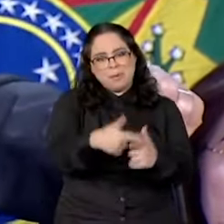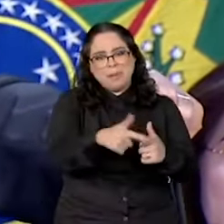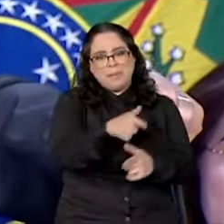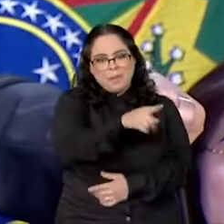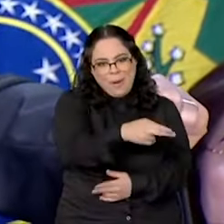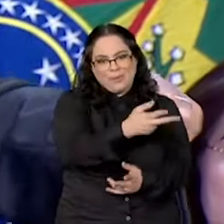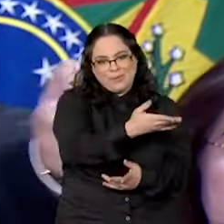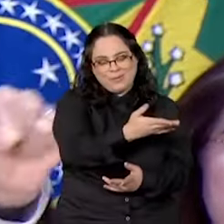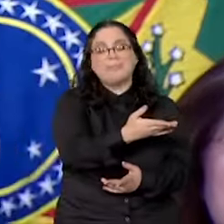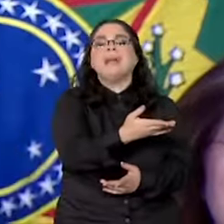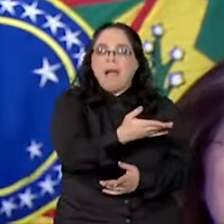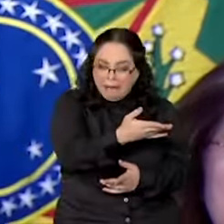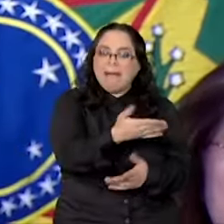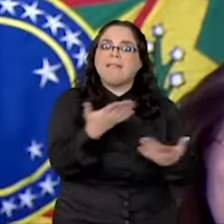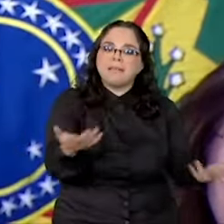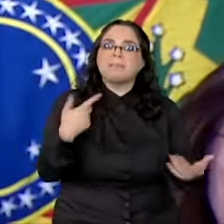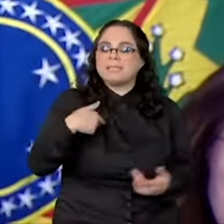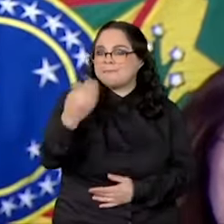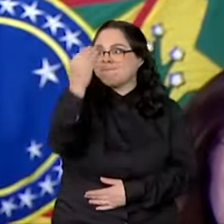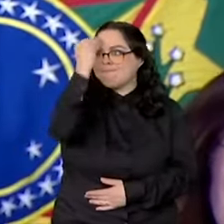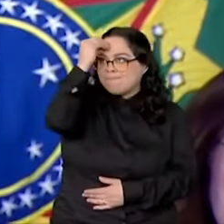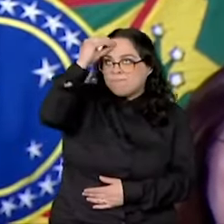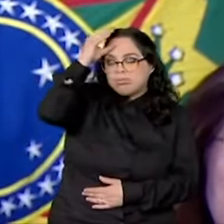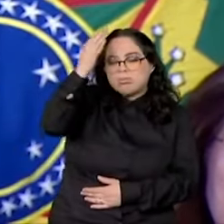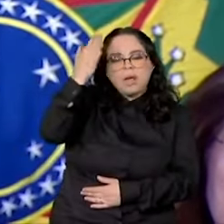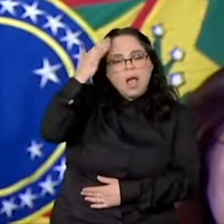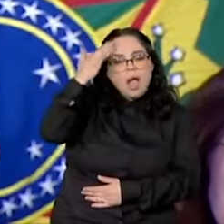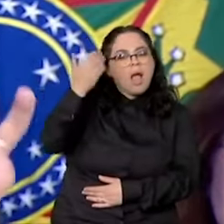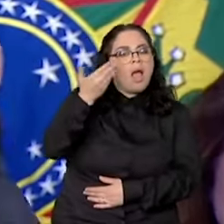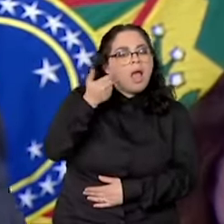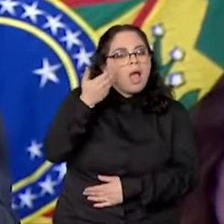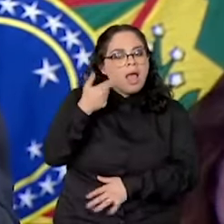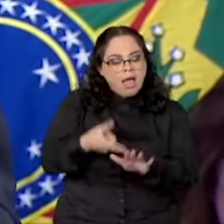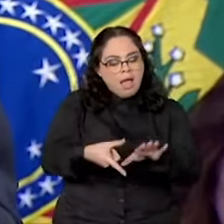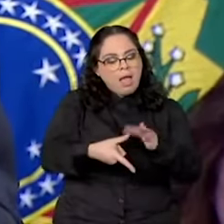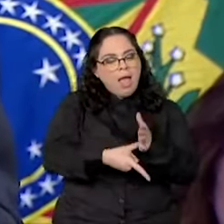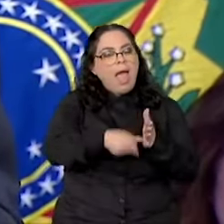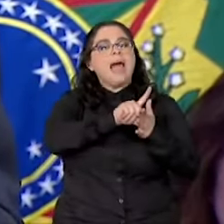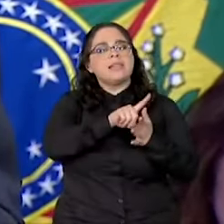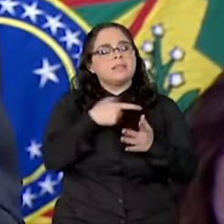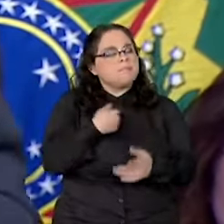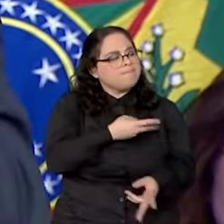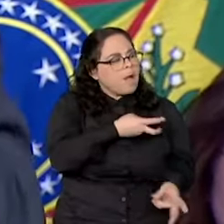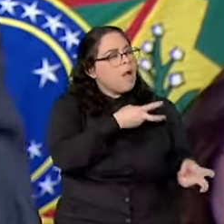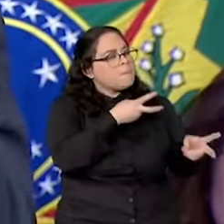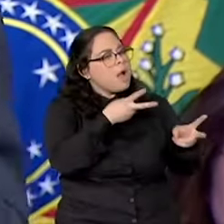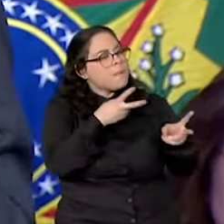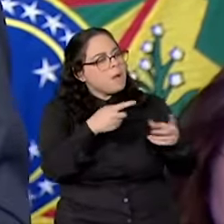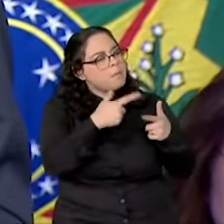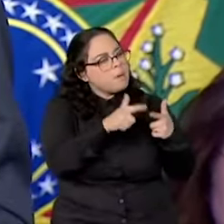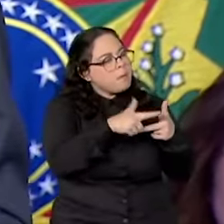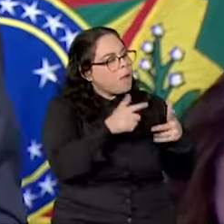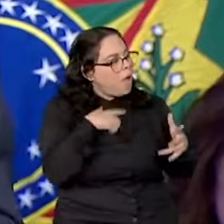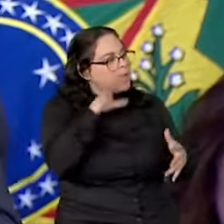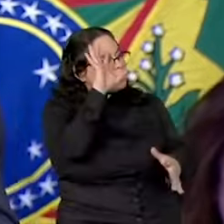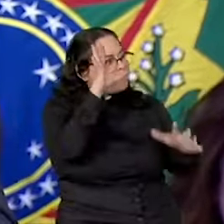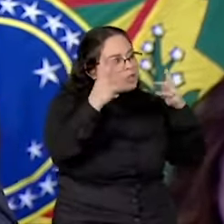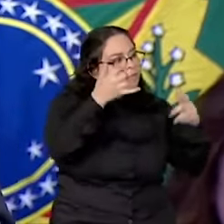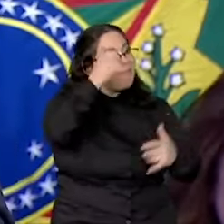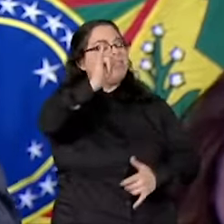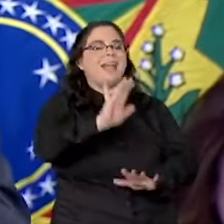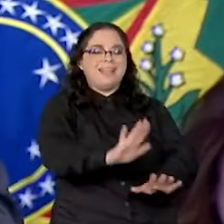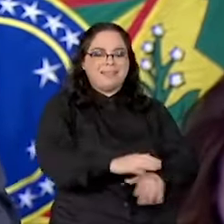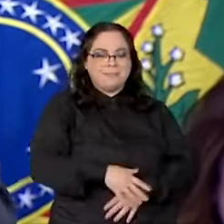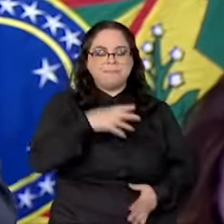aconteça? Nós temos que saber das coisas precisamente antes de acontecer. E eu quero dizer para vocês uma coisa,